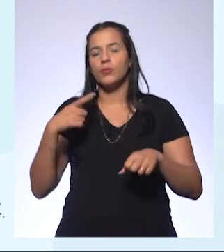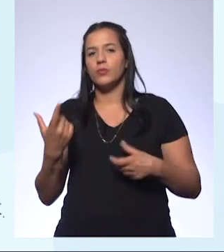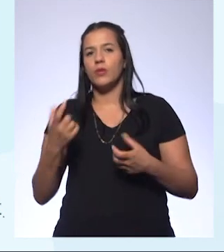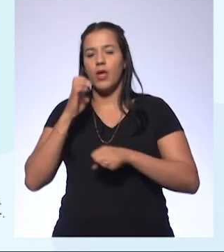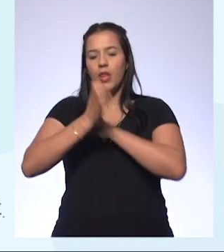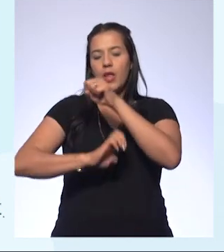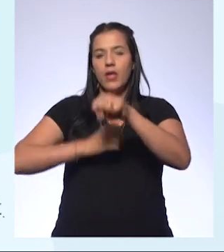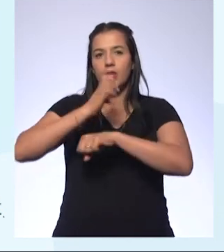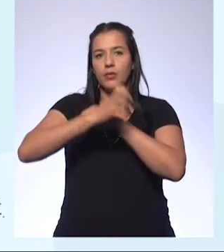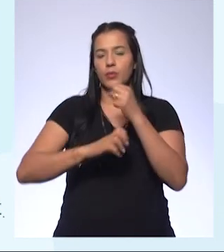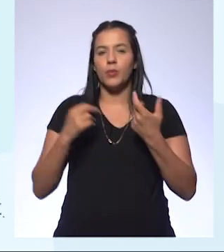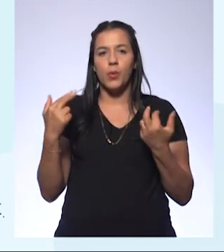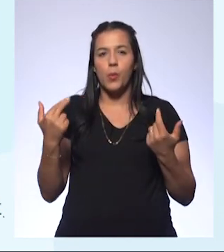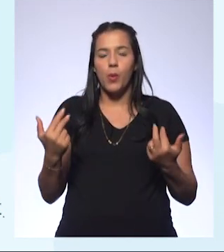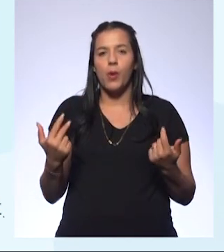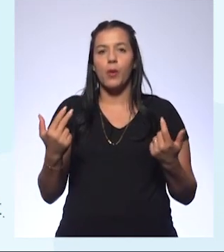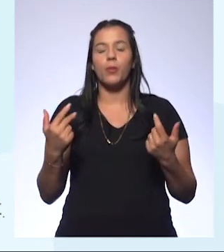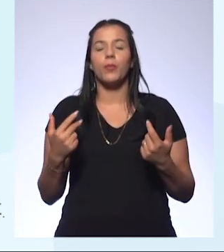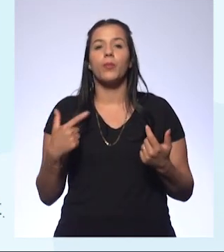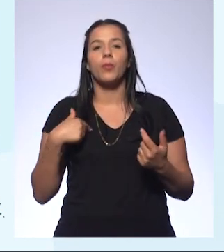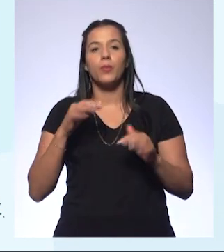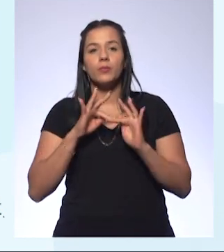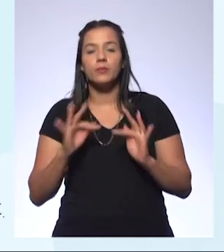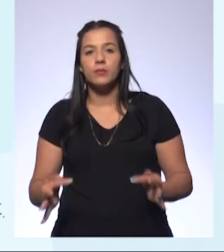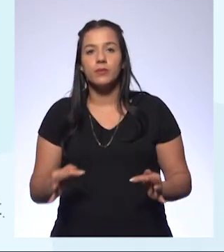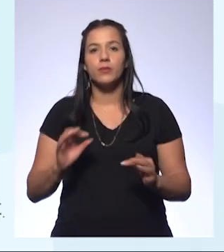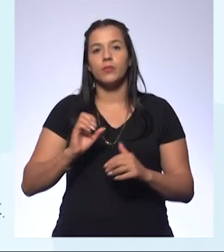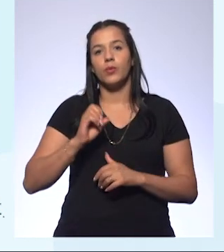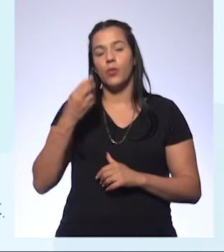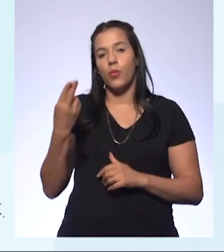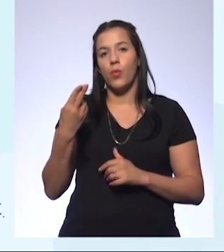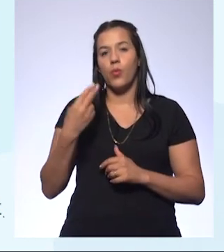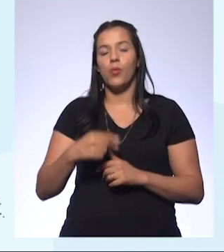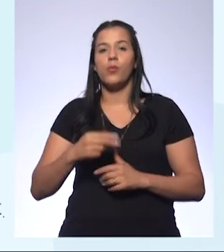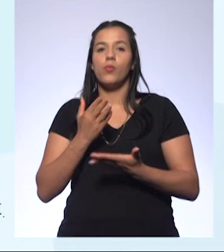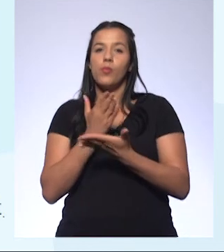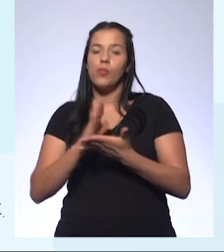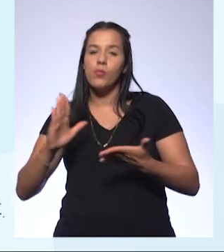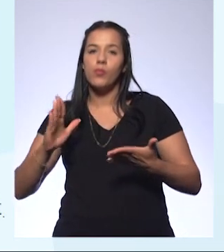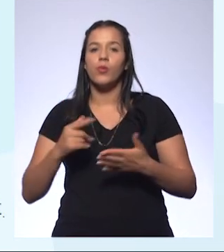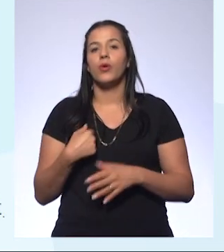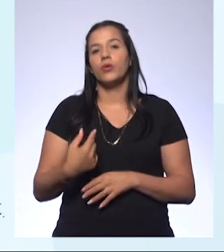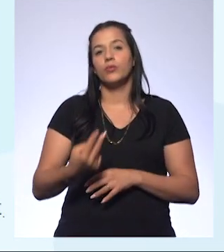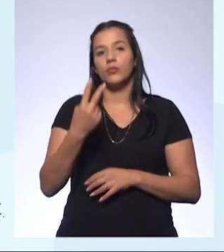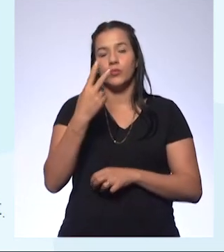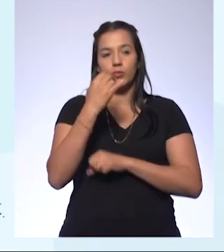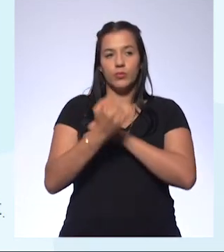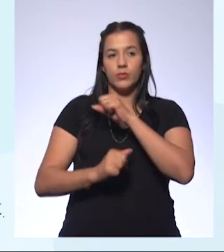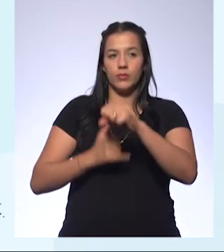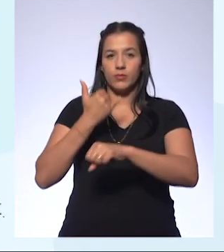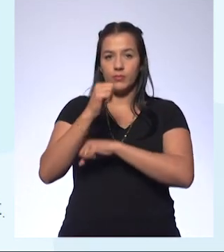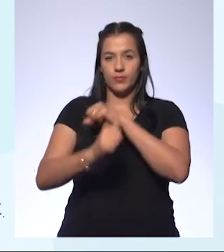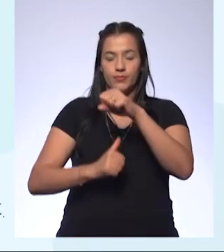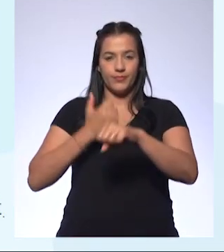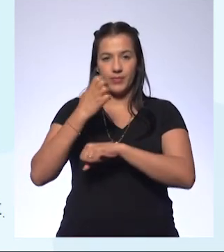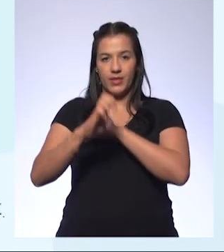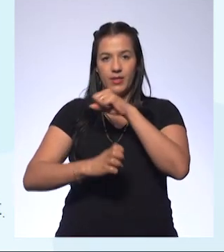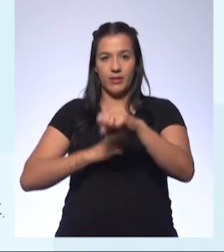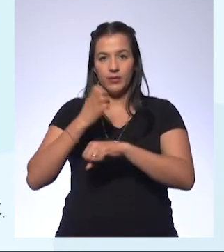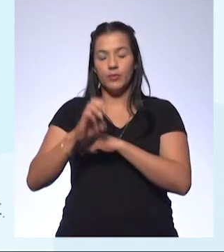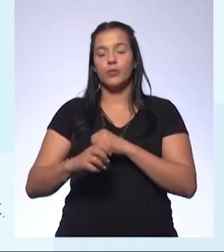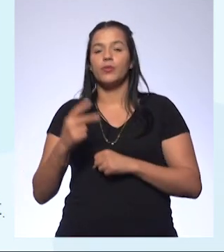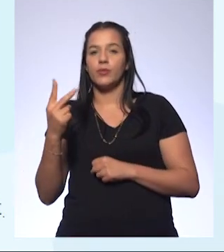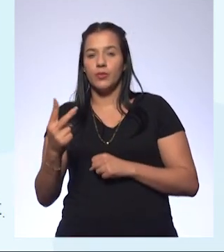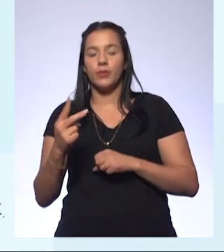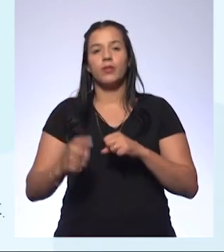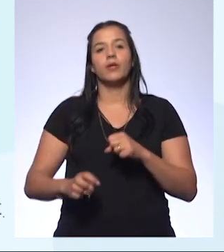temos ligações simples, quando há compartilhamento de um elétron, a dupla, quando há compartilhamento de 2, e a tripla,